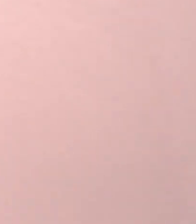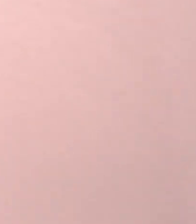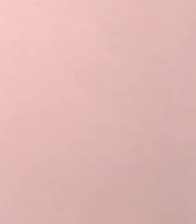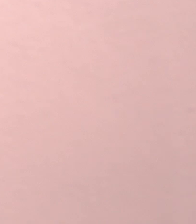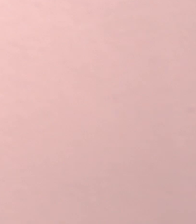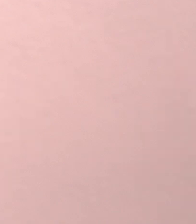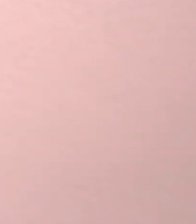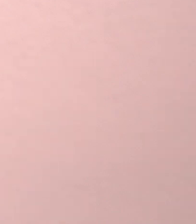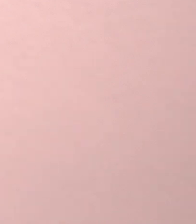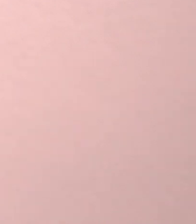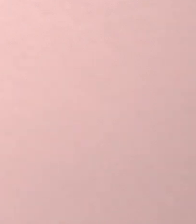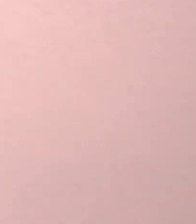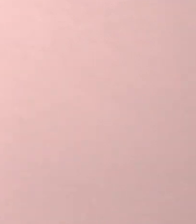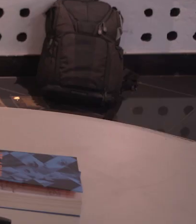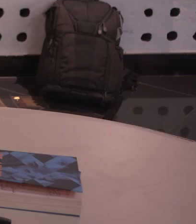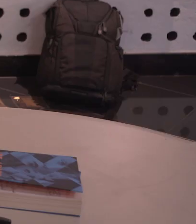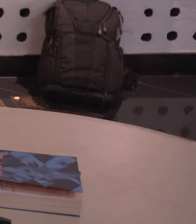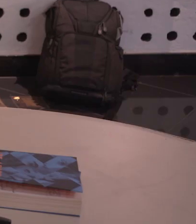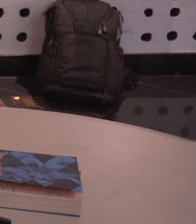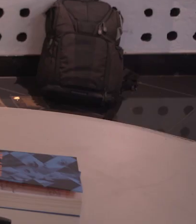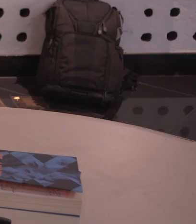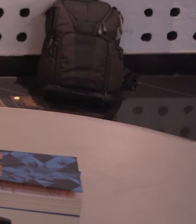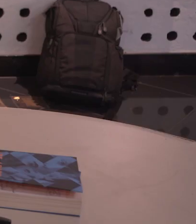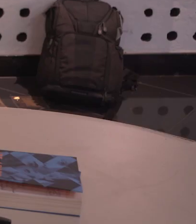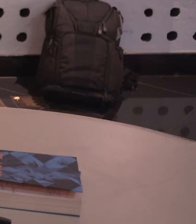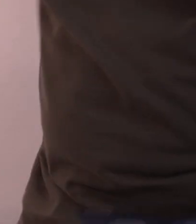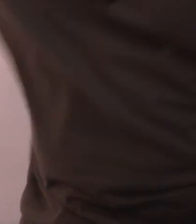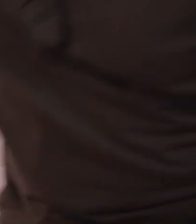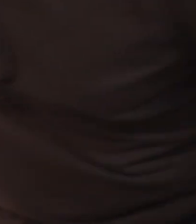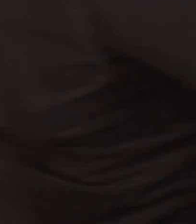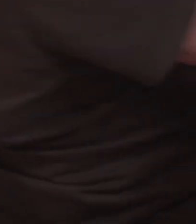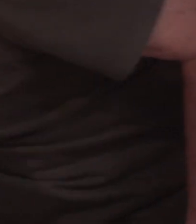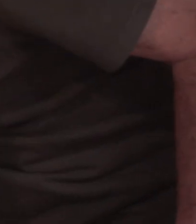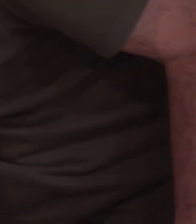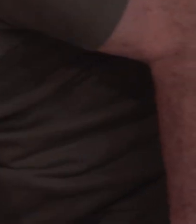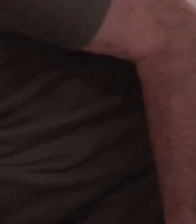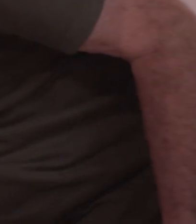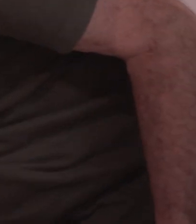autógrafos, conversar e tirar fotos.